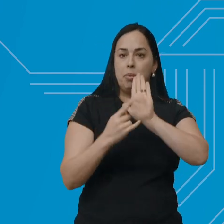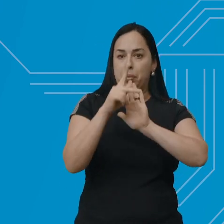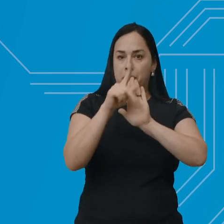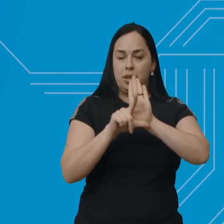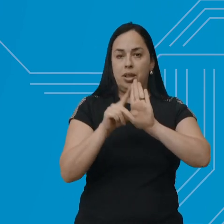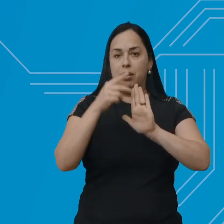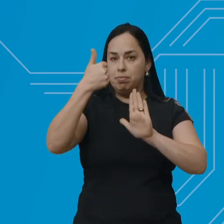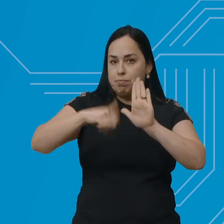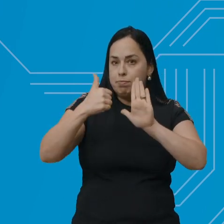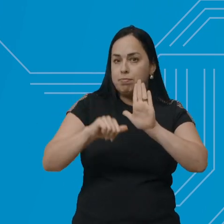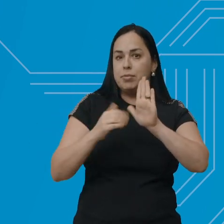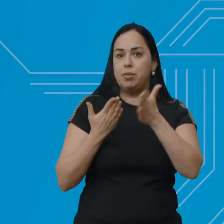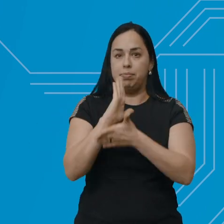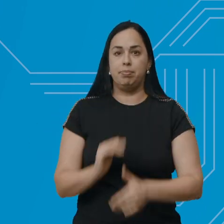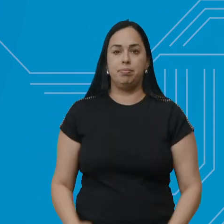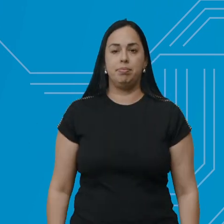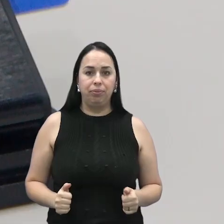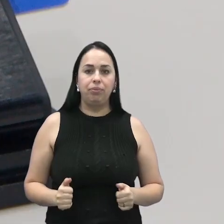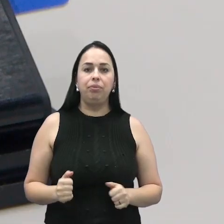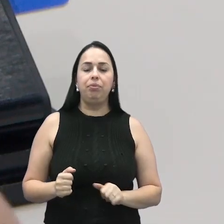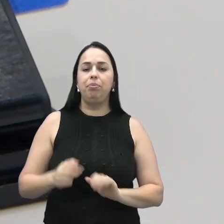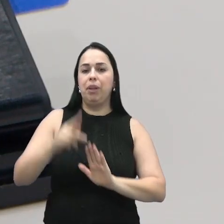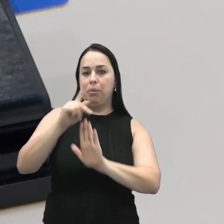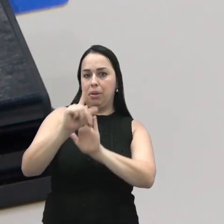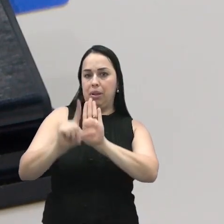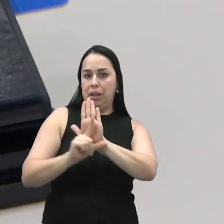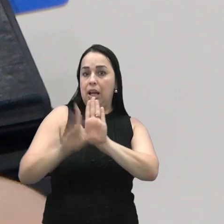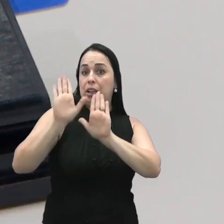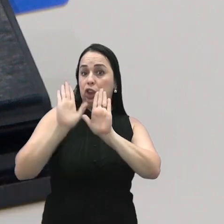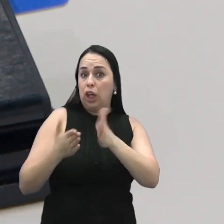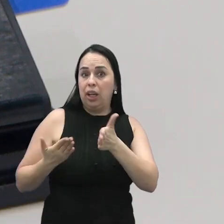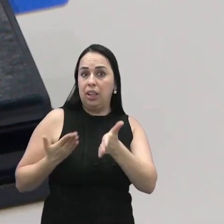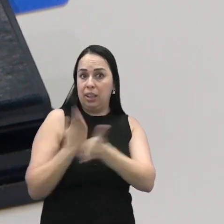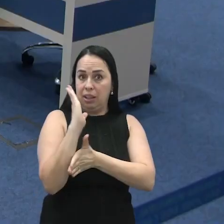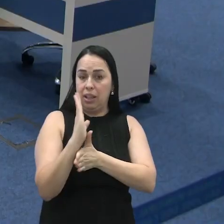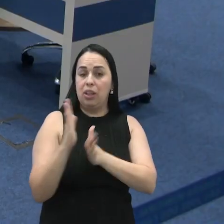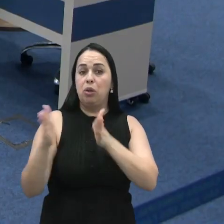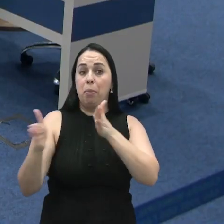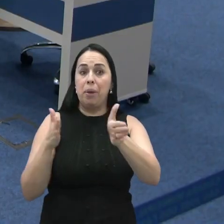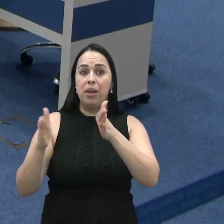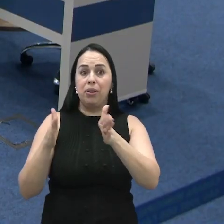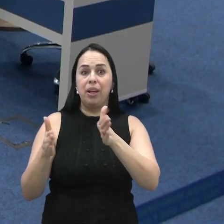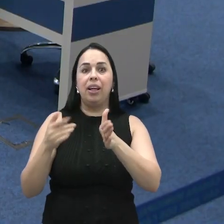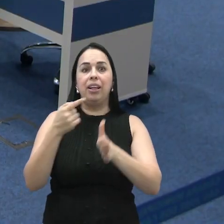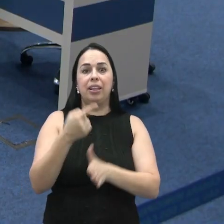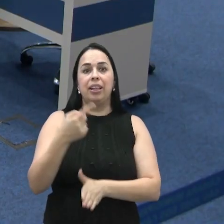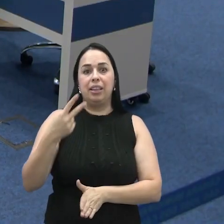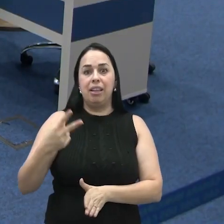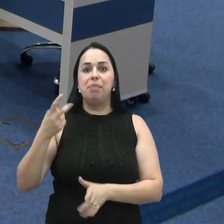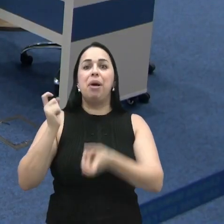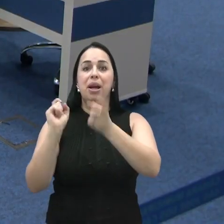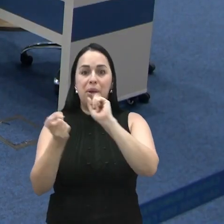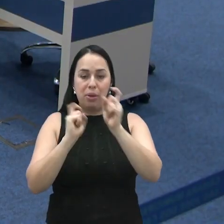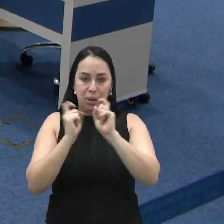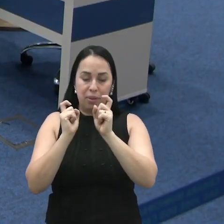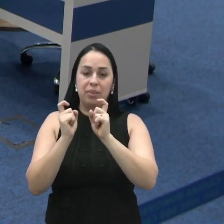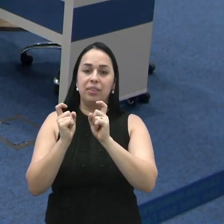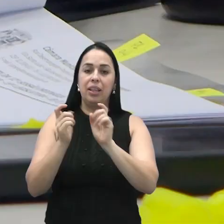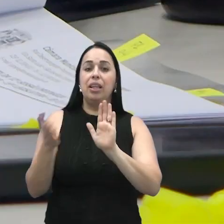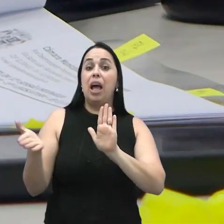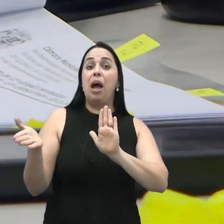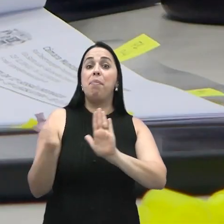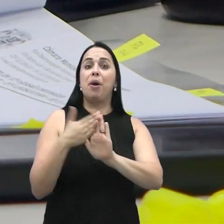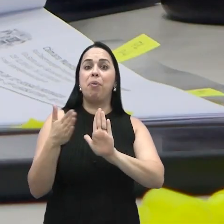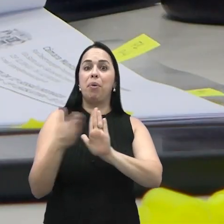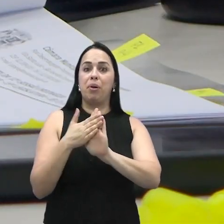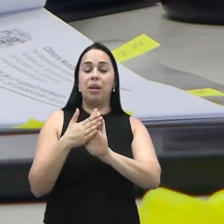parlamentares votaram um projeto de lei. Vamos ver? Entre os projetos aprovados durante a 12ª sessão do ano